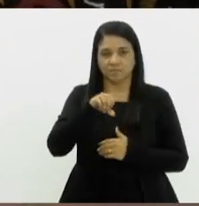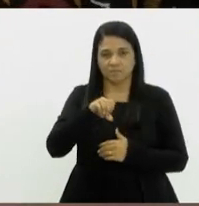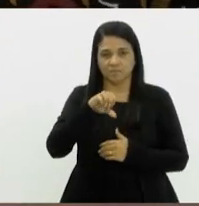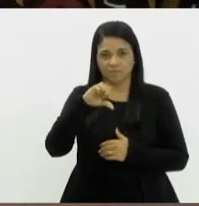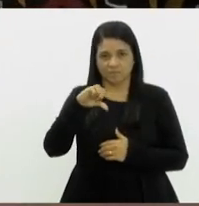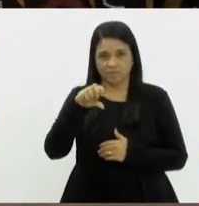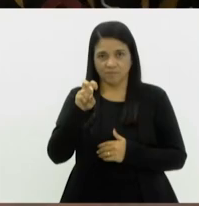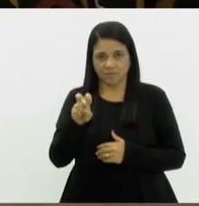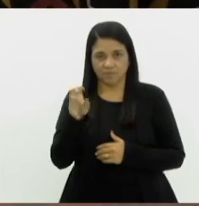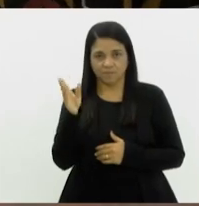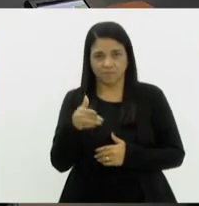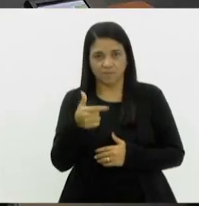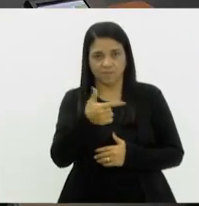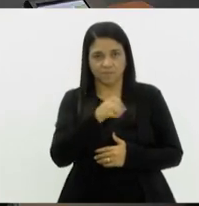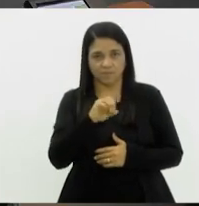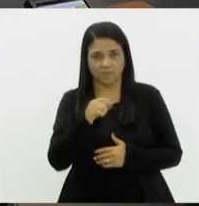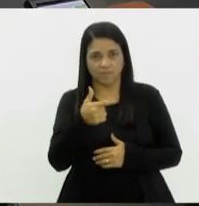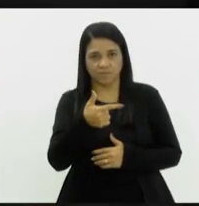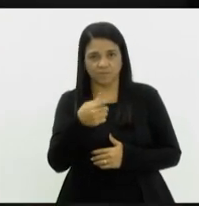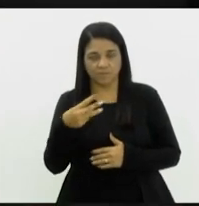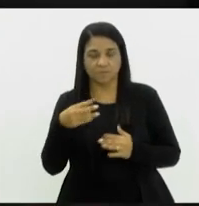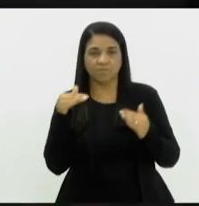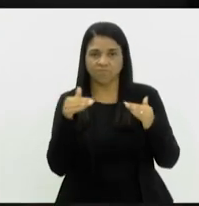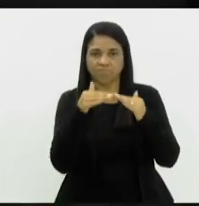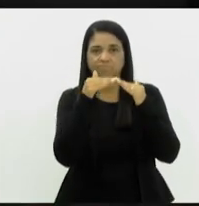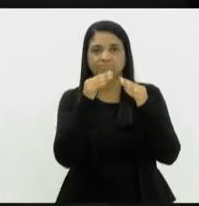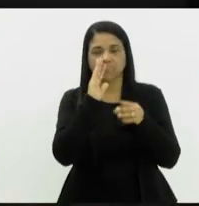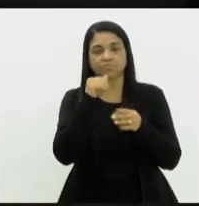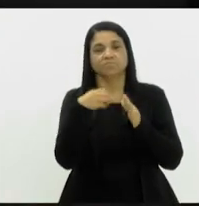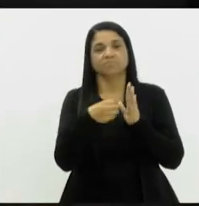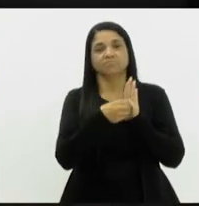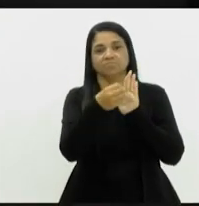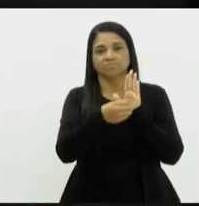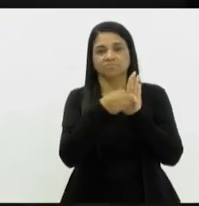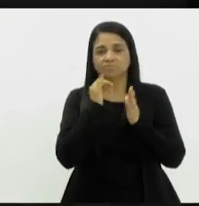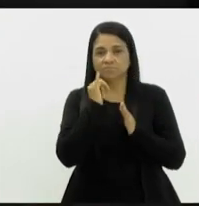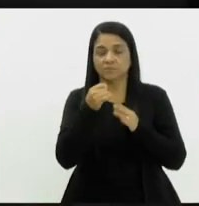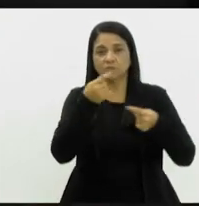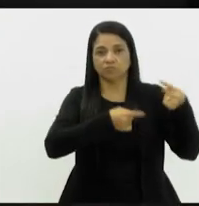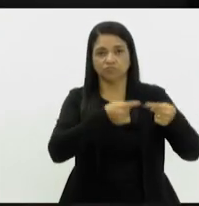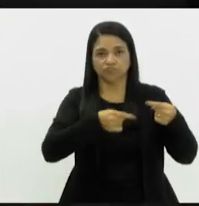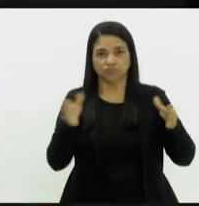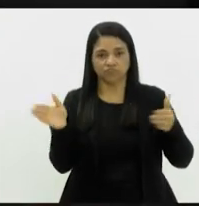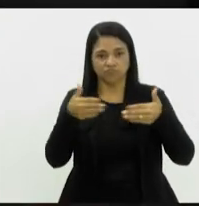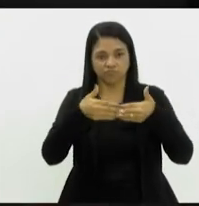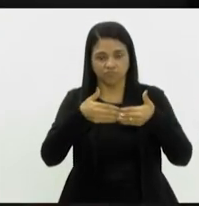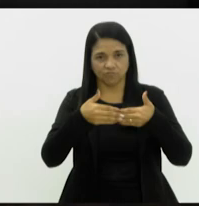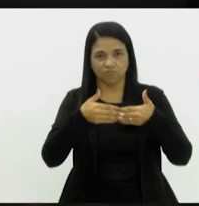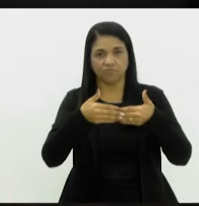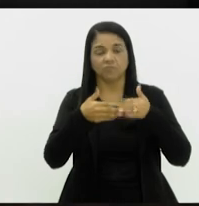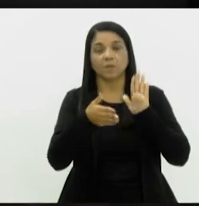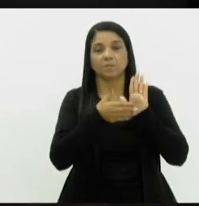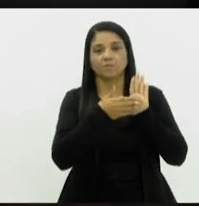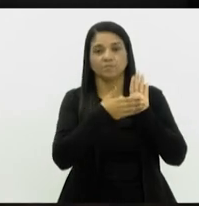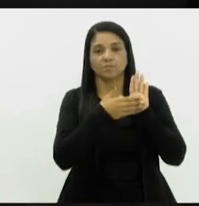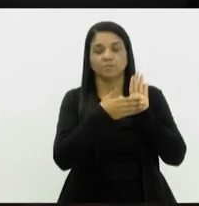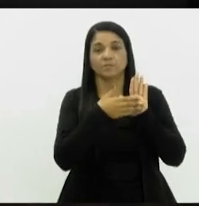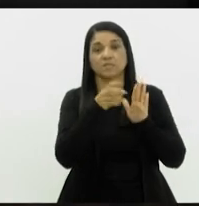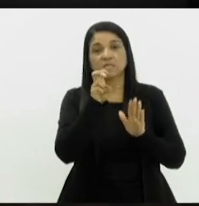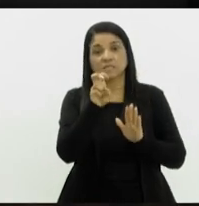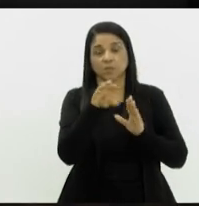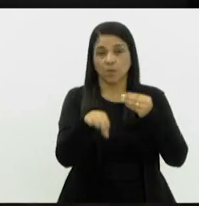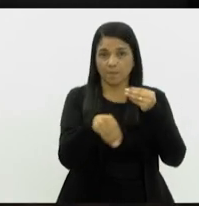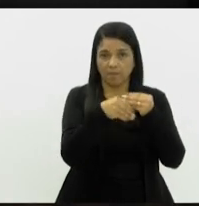é favorável. Com os pareceres emitidos, em discussão. Não havendo quem queira discutir, encerrada a discussão, a presente proposta recebeu